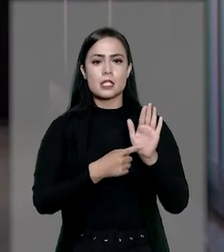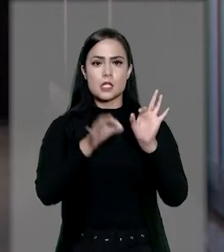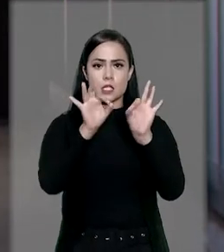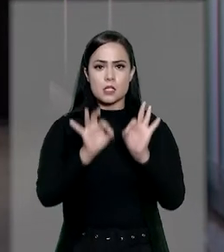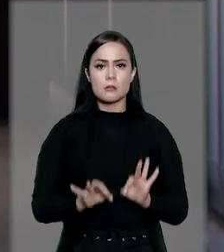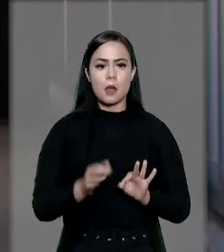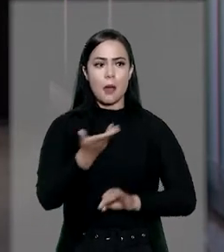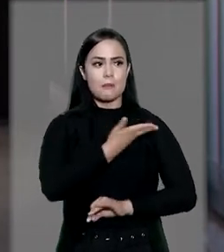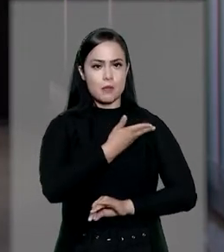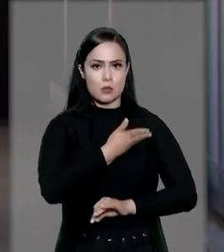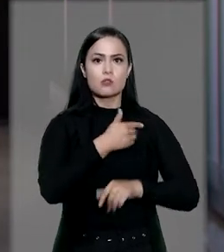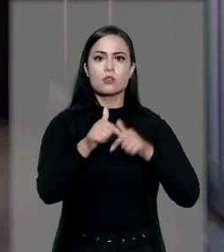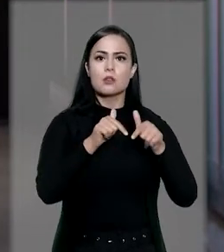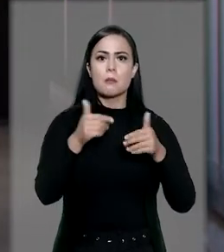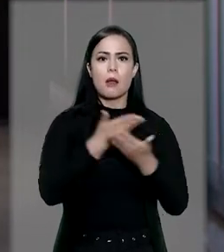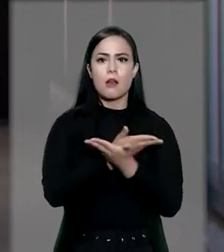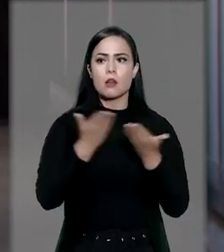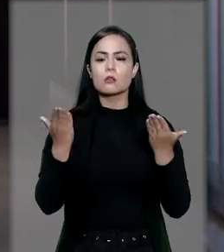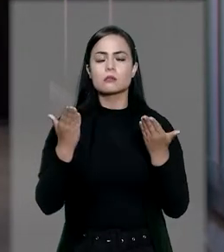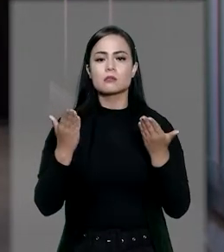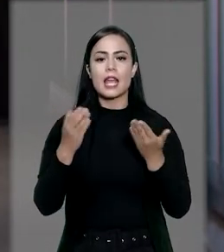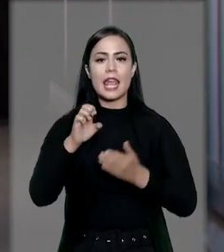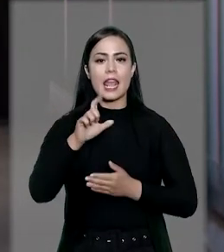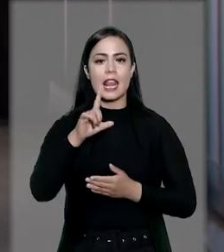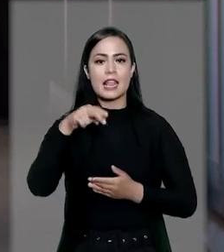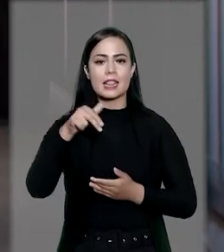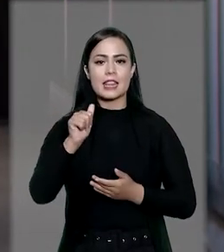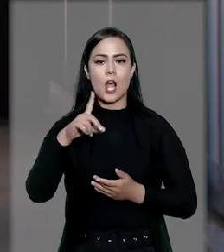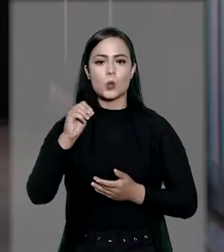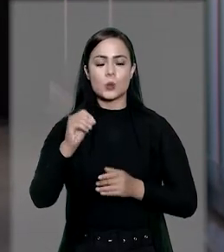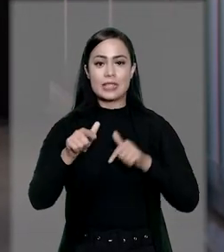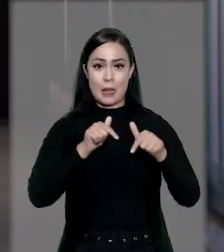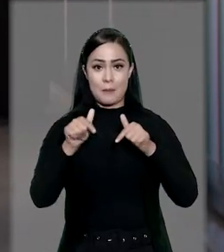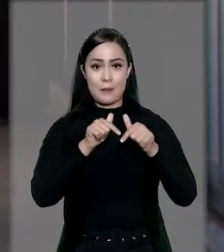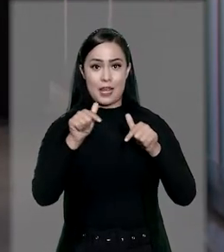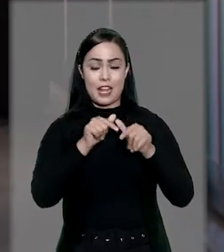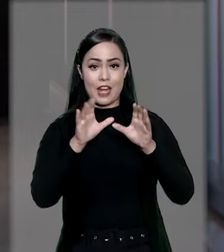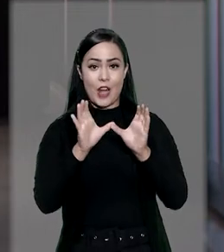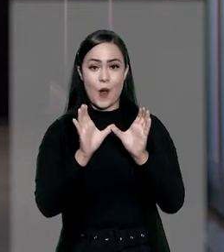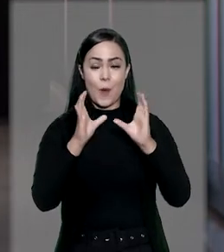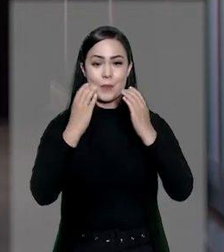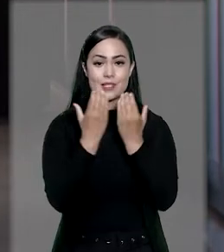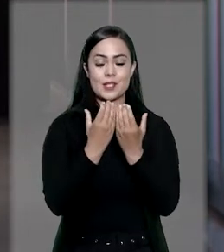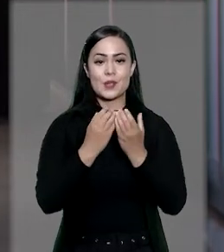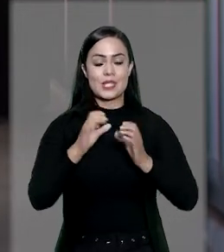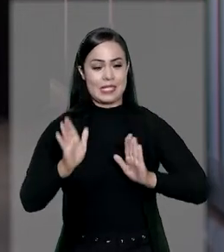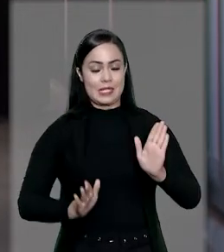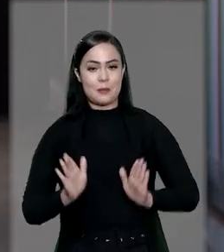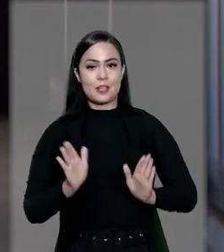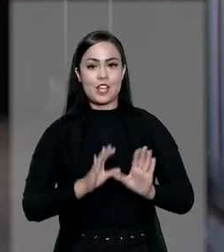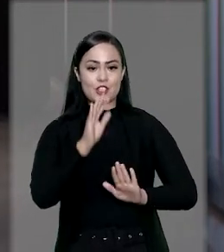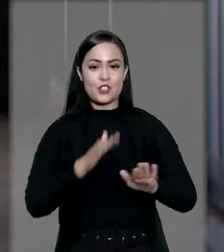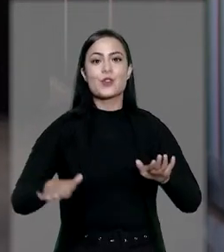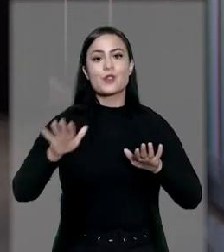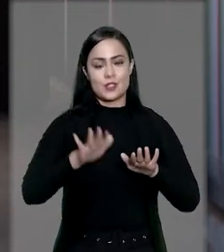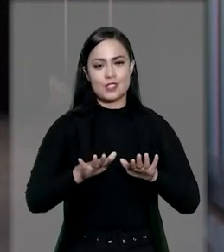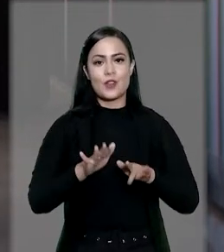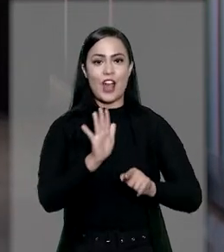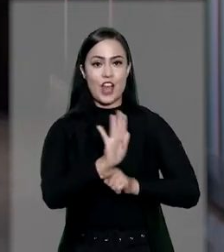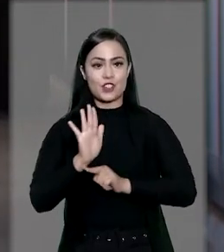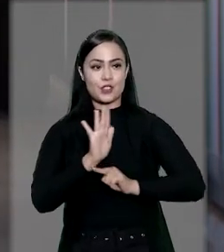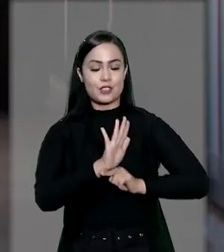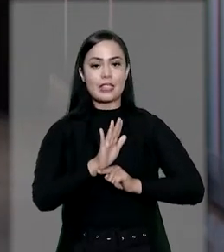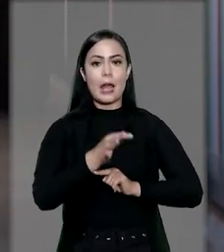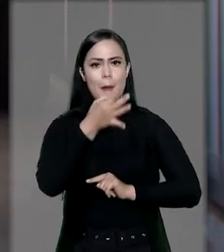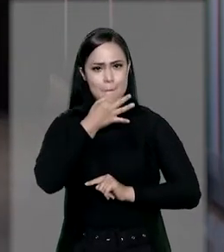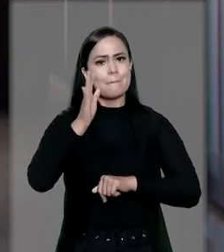apresentadas devidamente aos colegas de trabalho. Esse aqui é o Elinaldo, que trabalha na Comissão de Acessibilidade e Inclusão, e ele que vai me ajudar a